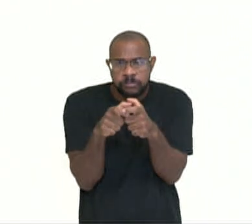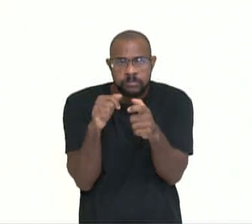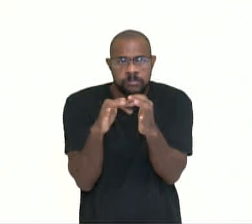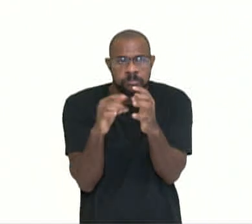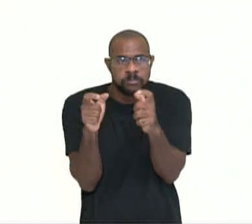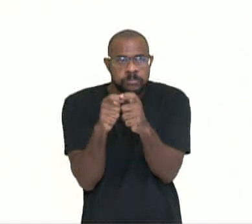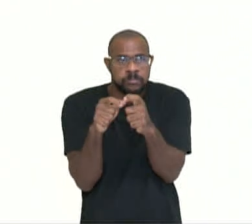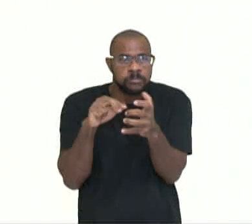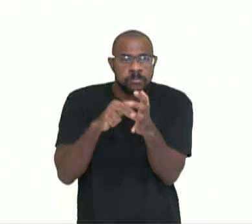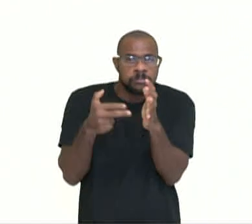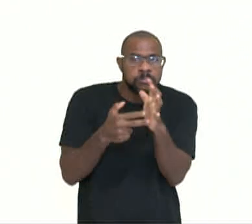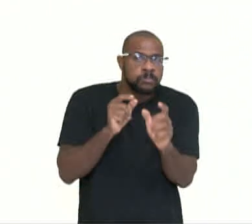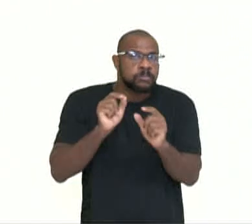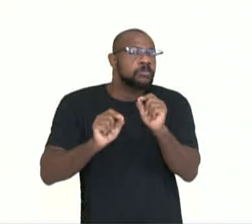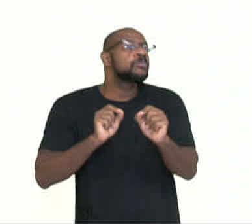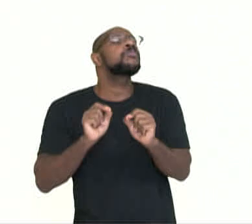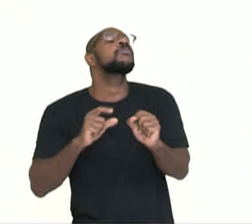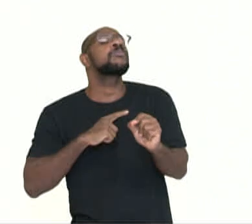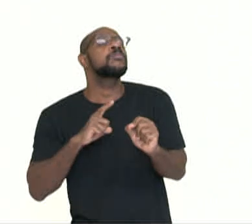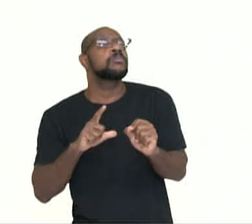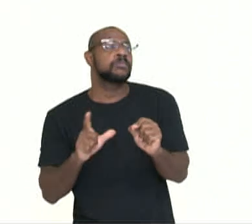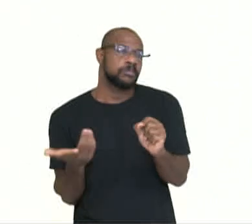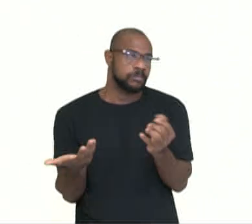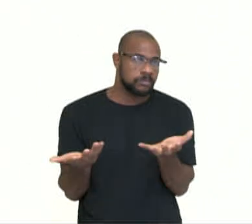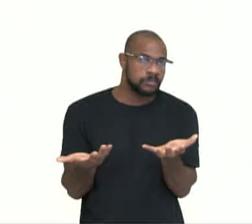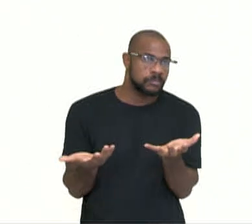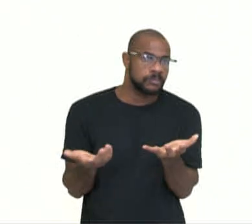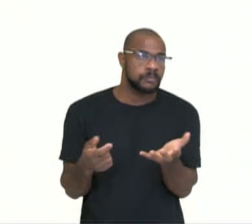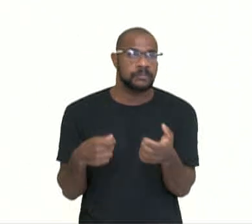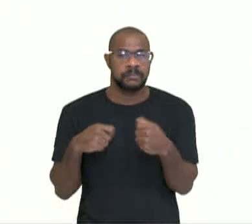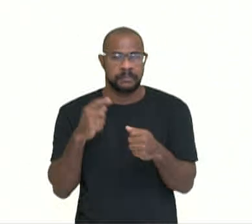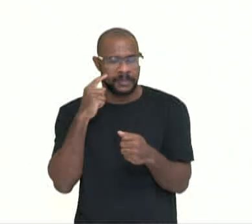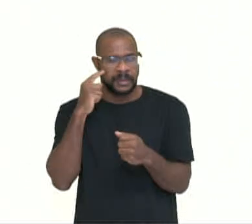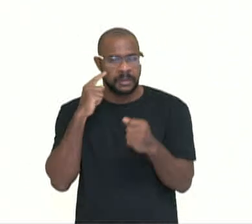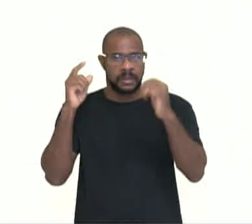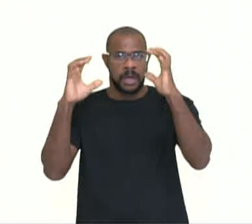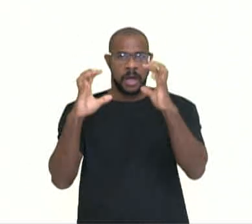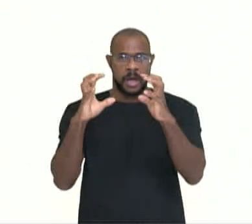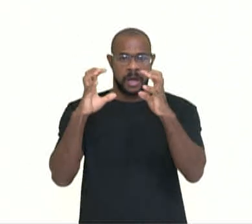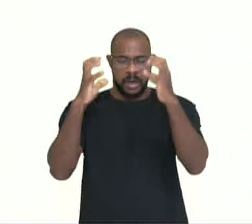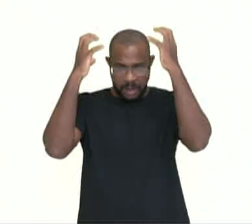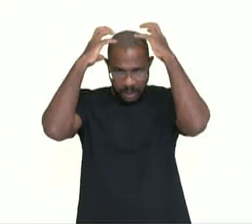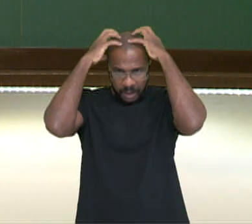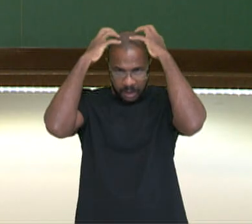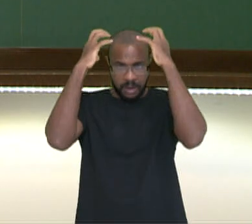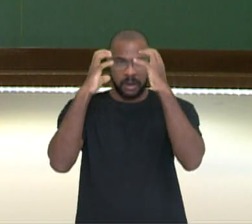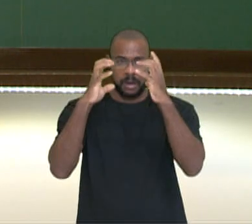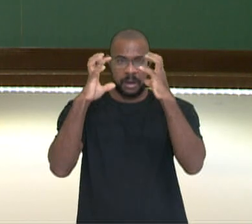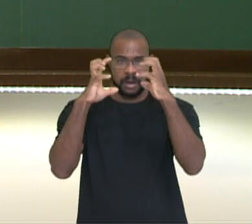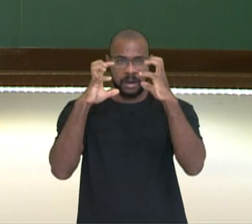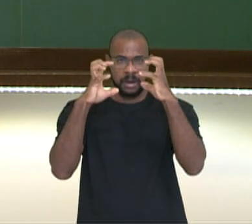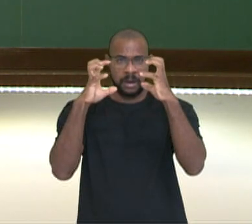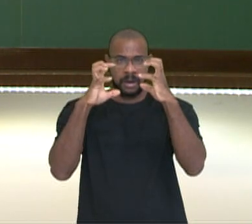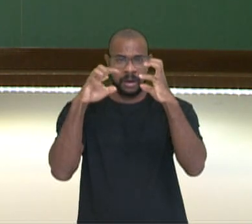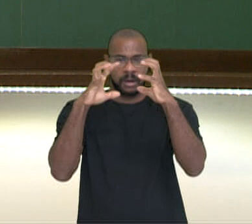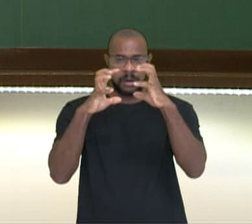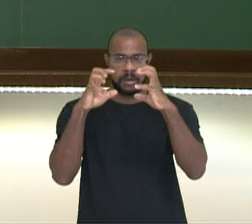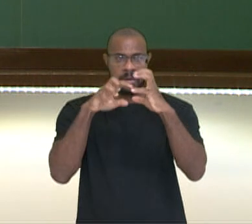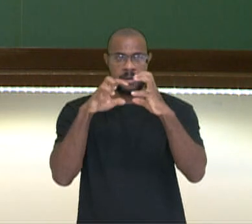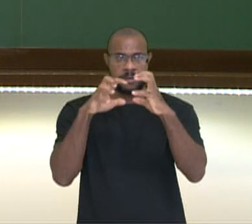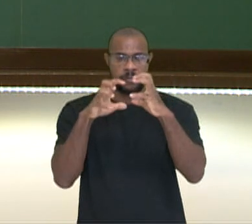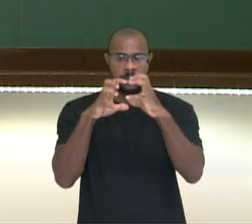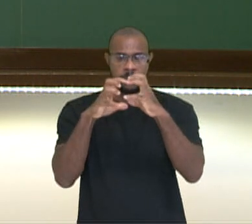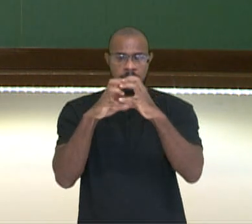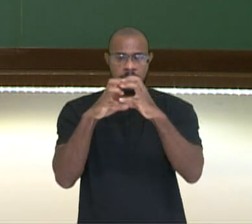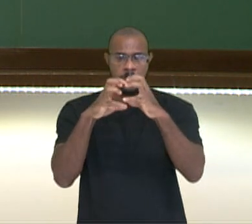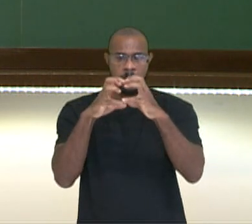se ele fica com um volume menor do que normal, a gente pensa também no crânio. Então, o crânio das crianças, ele vai se desenvolvendo, ele vai aumentando